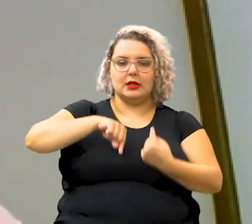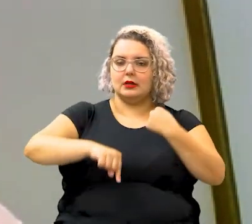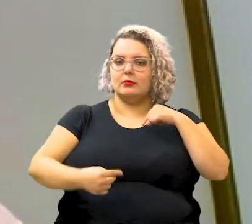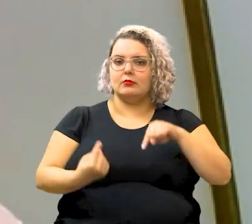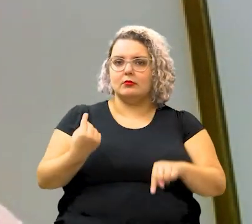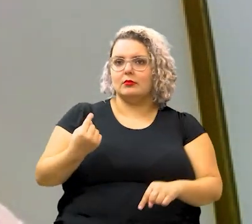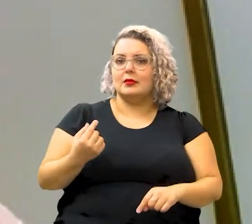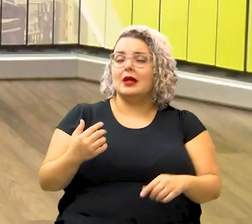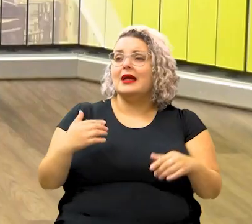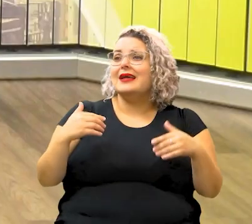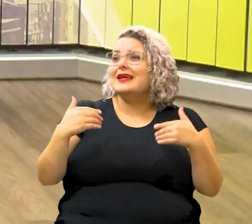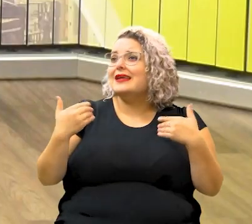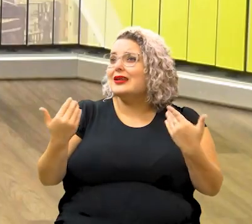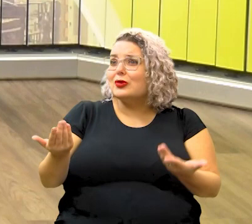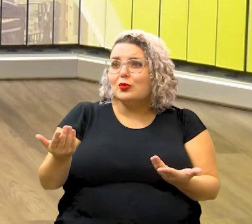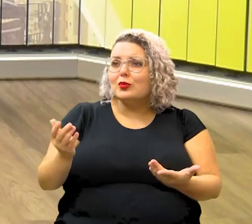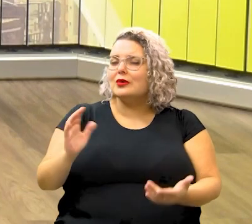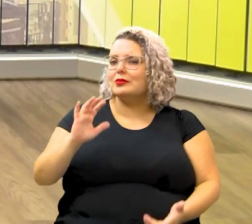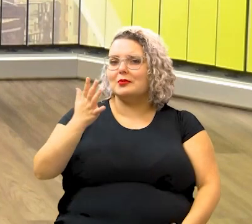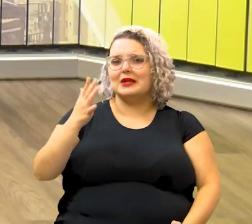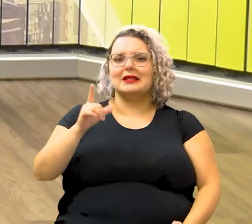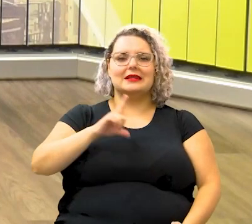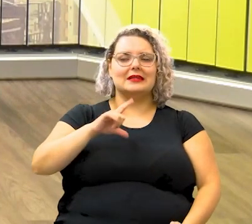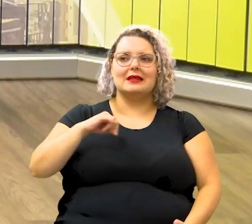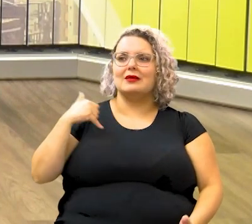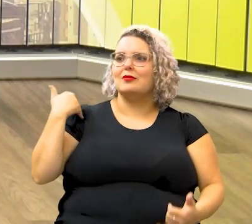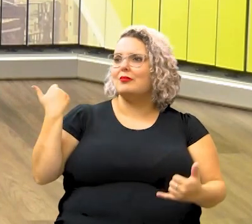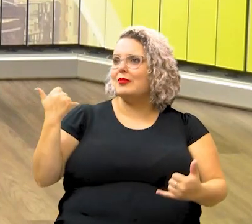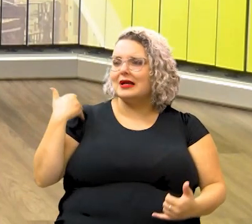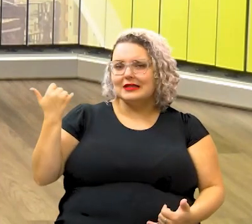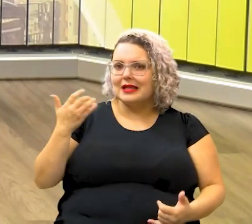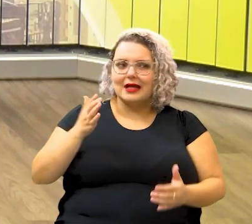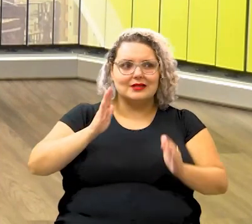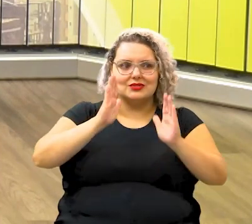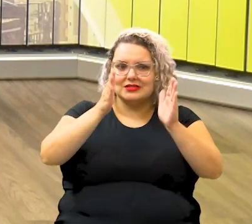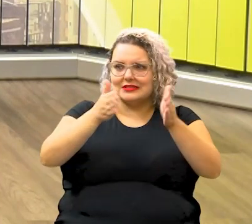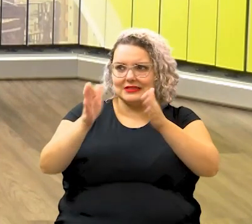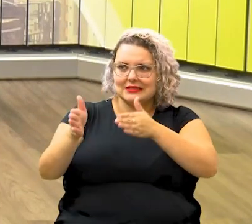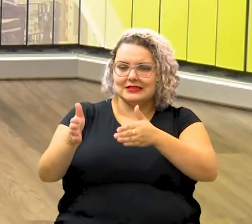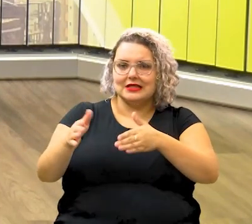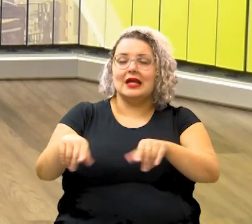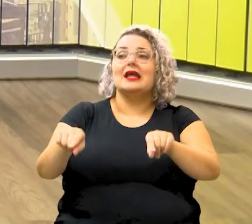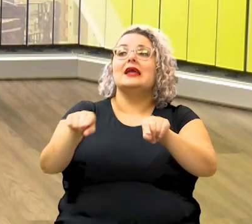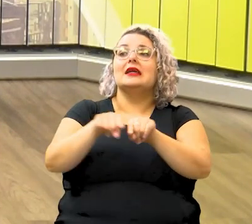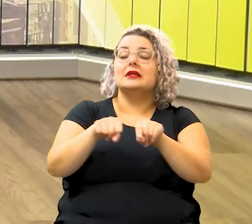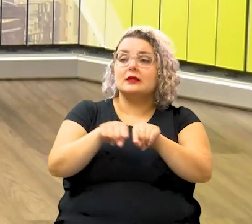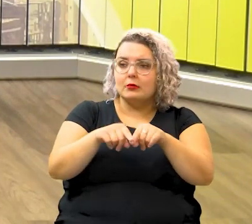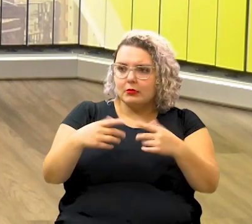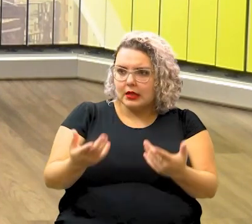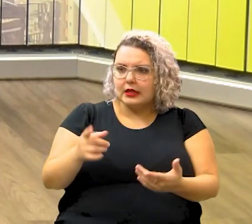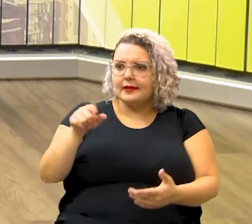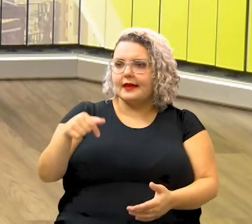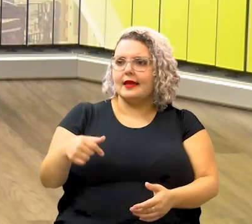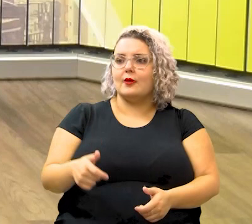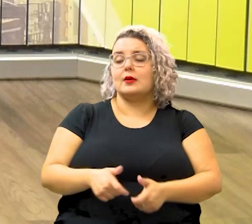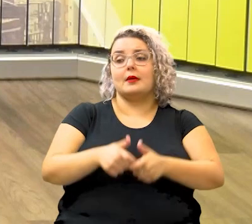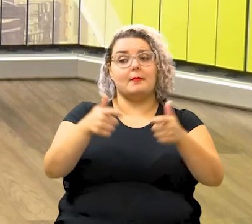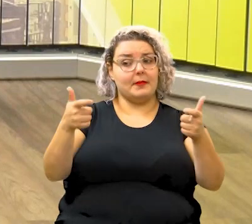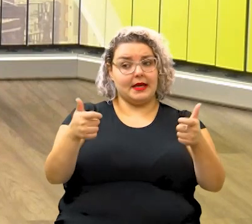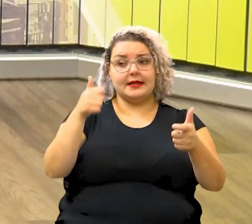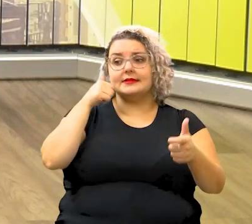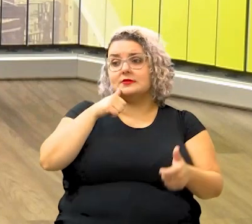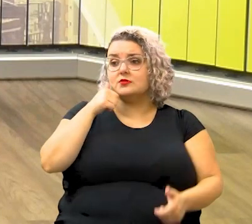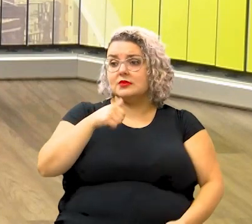E ele aparece quando? Existe uma faixa etária, doutora, que aparece e também é uma doença que afeta